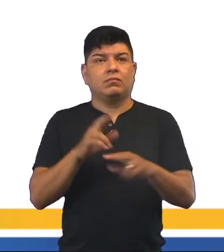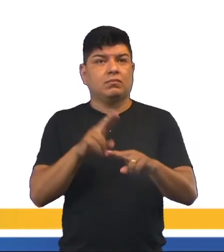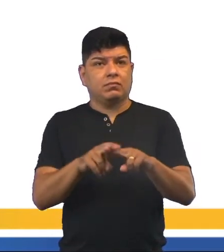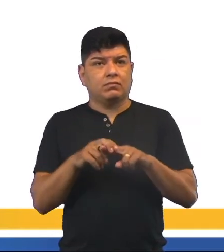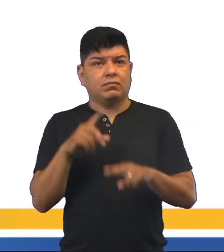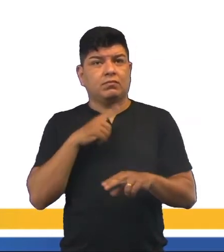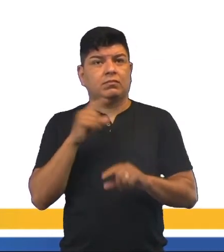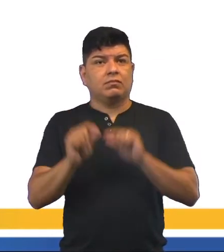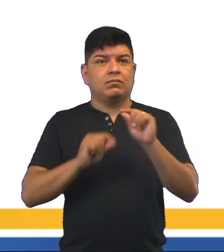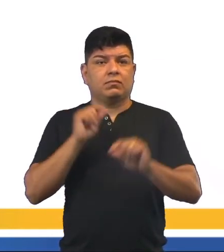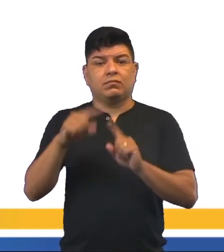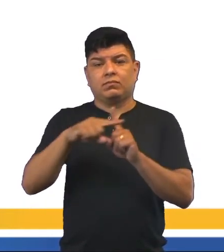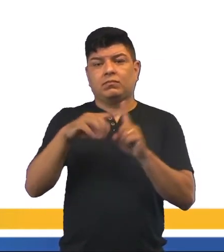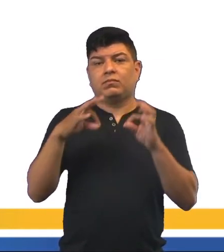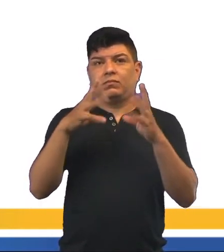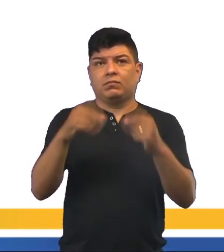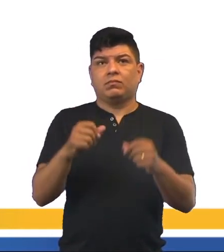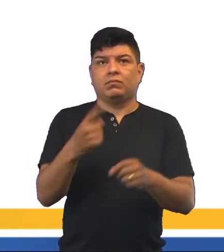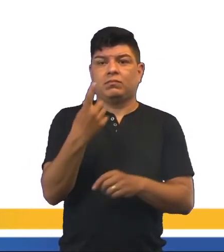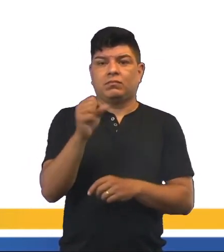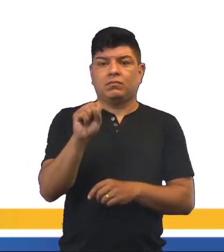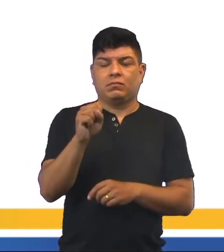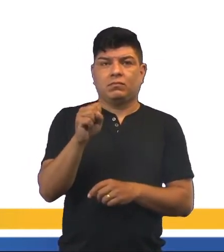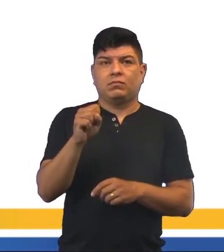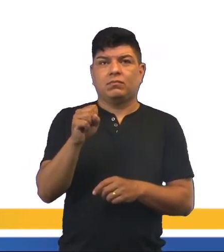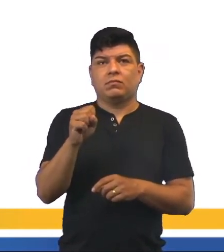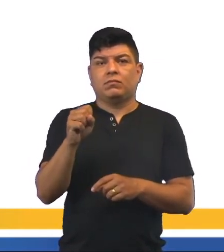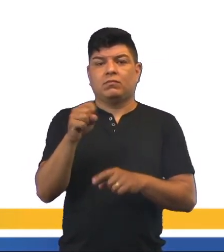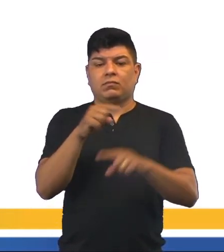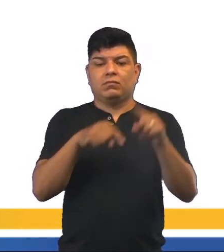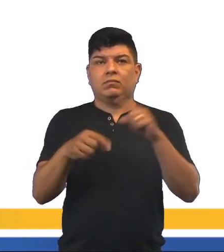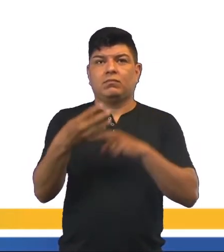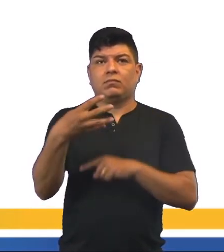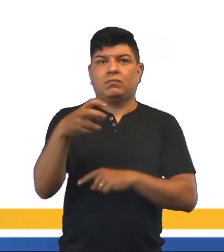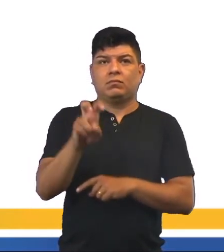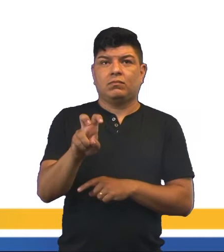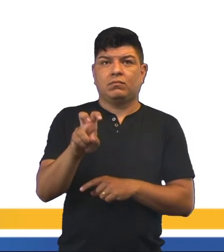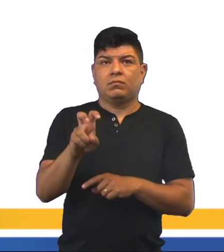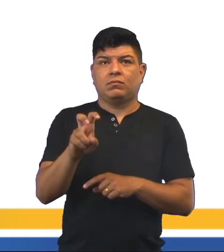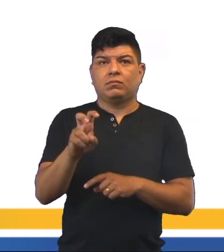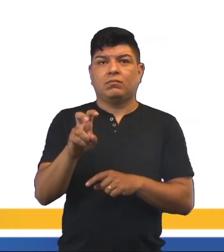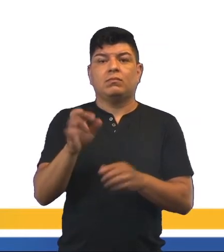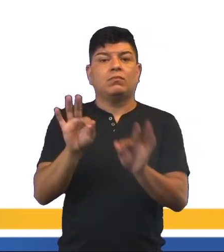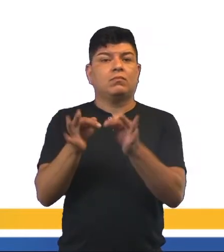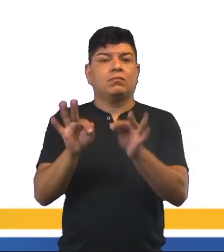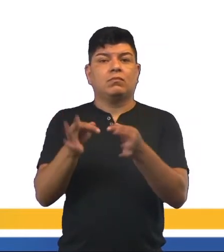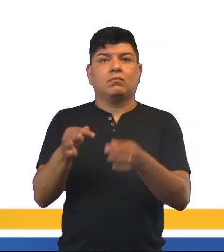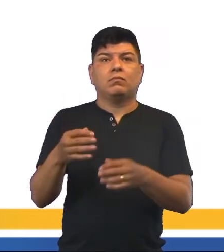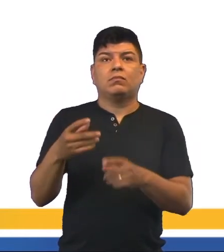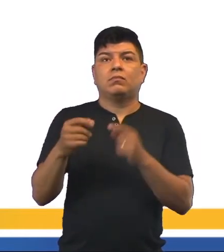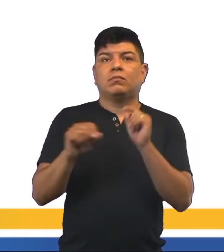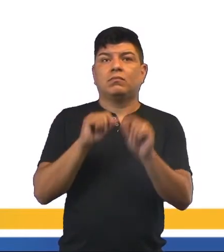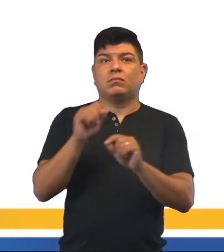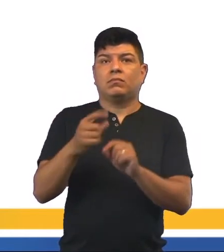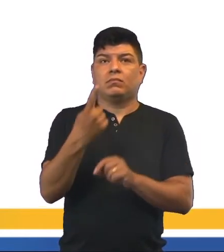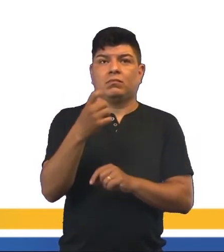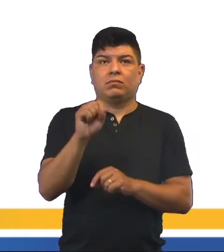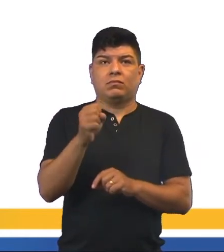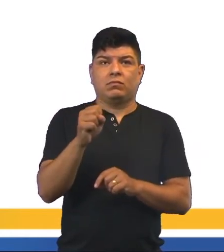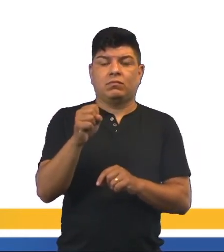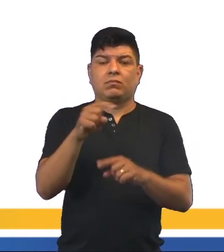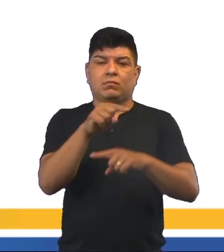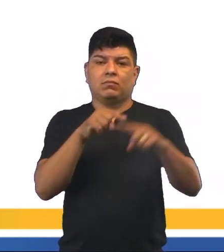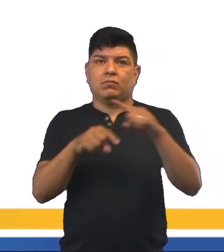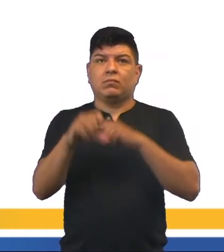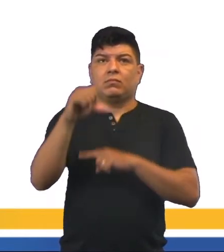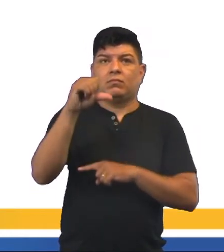Portanto, eu tenho o quê? Quando eu somo isso, eu tenho 18 por 45. Aí, simplificando isso, eu vou ter a